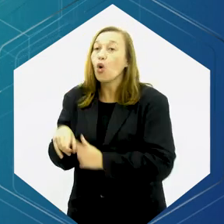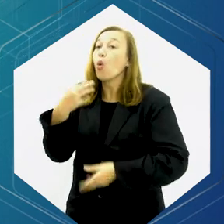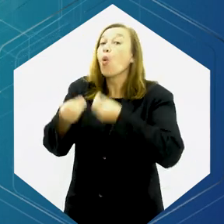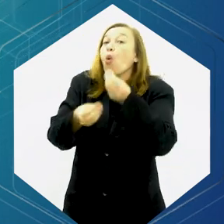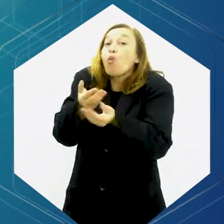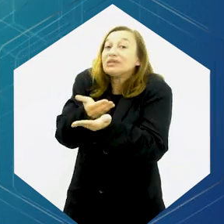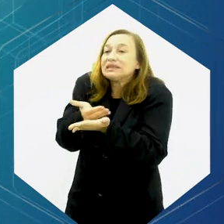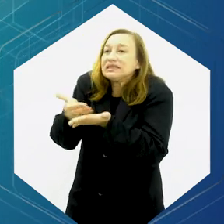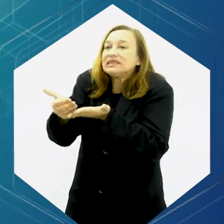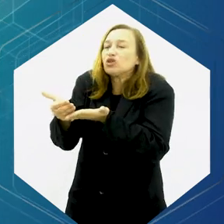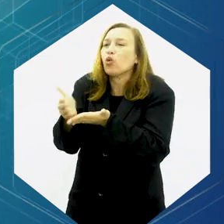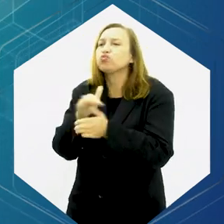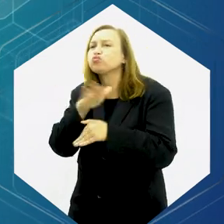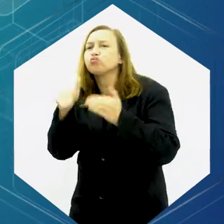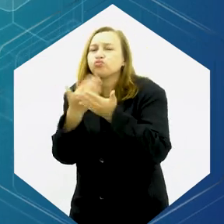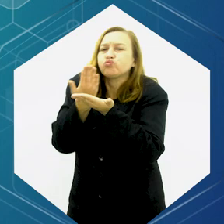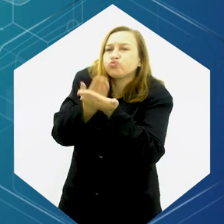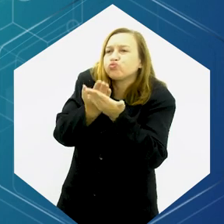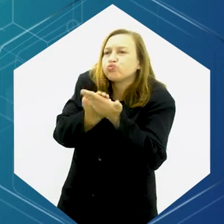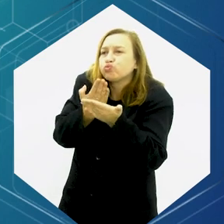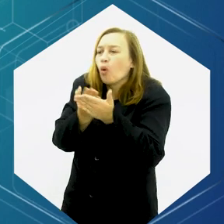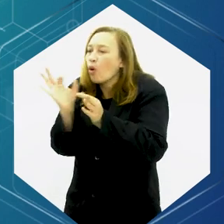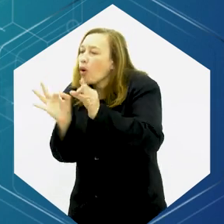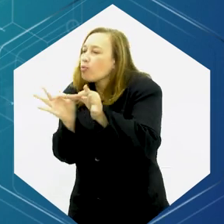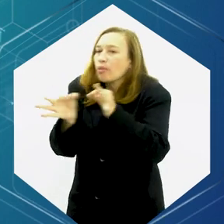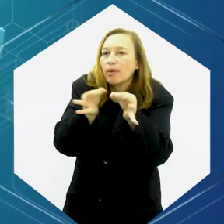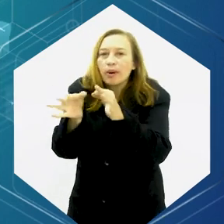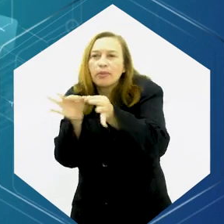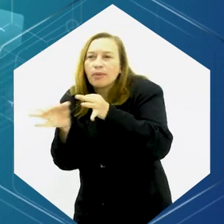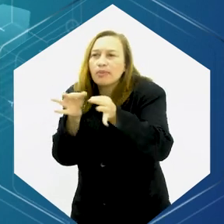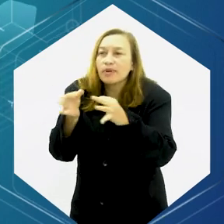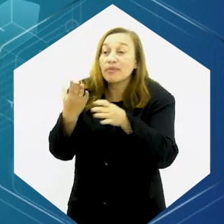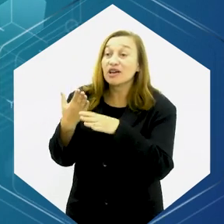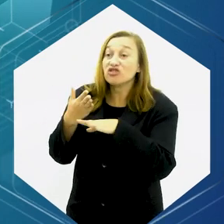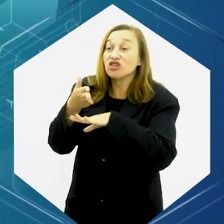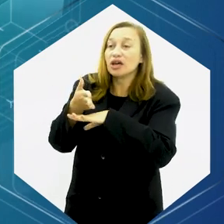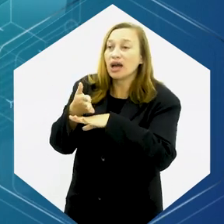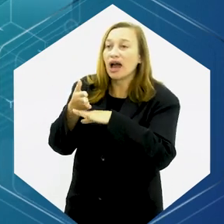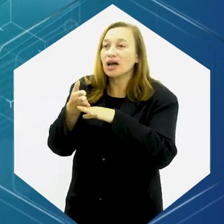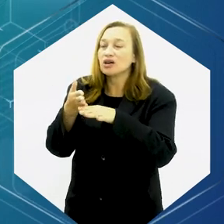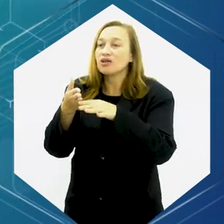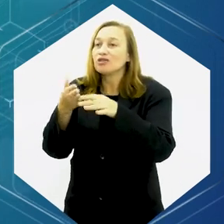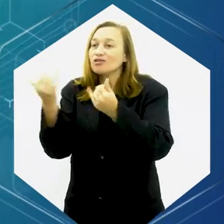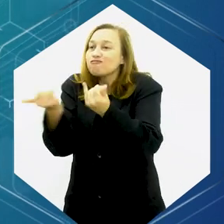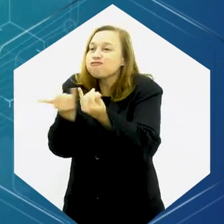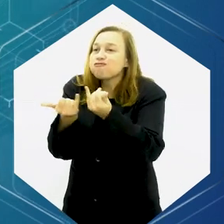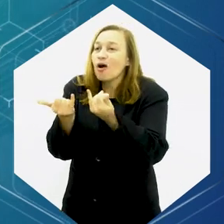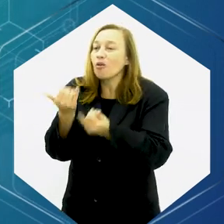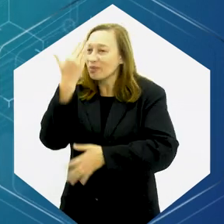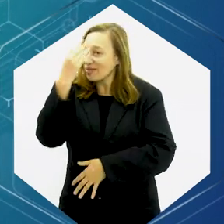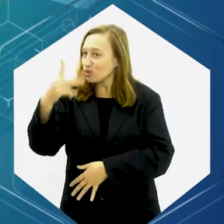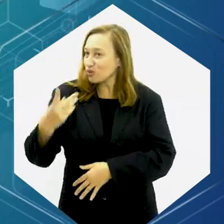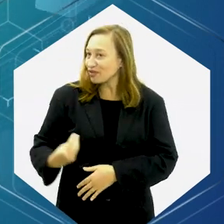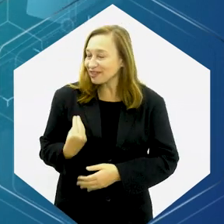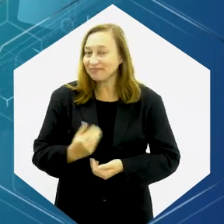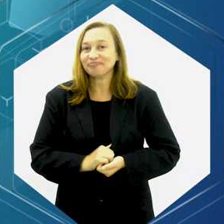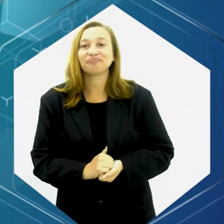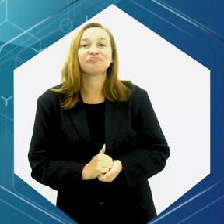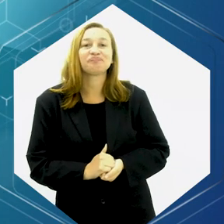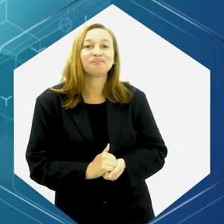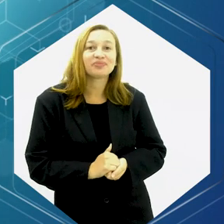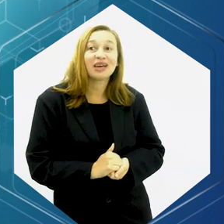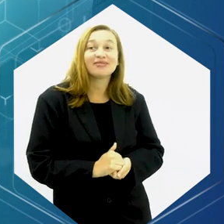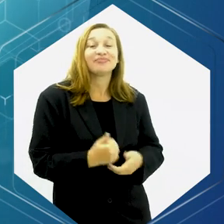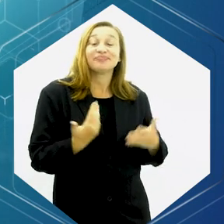né como que se iniciou todo esse estudo como que vocês se organizaram para chegarem nesses dados obrigada pela sua presena